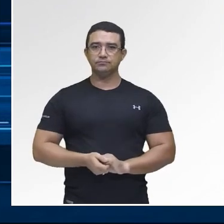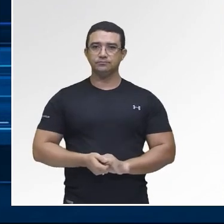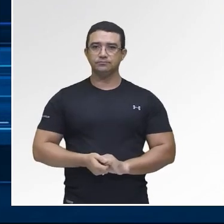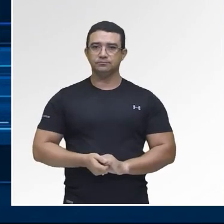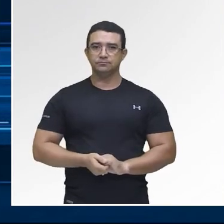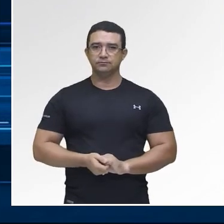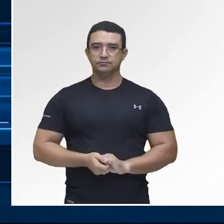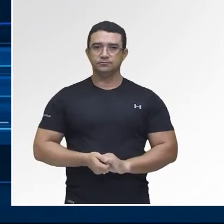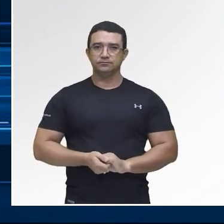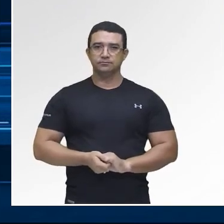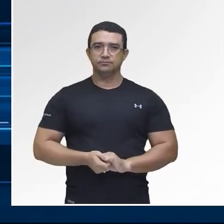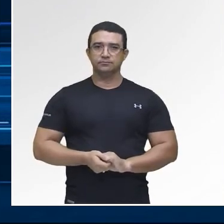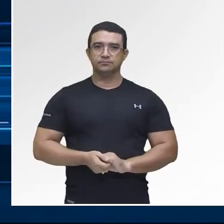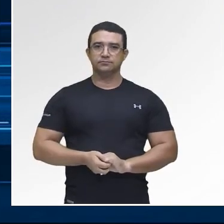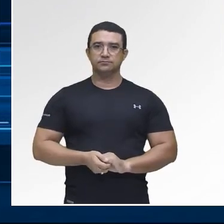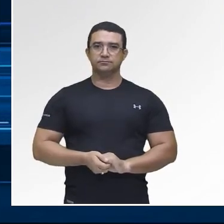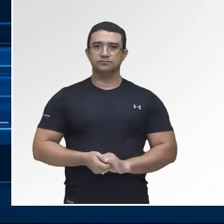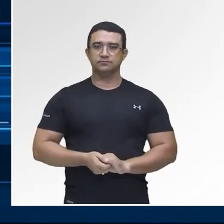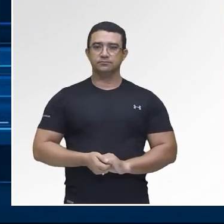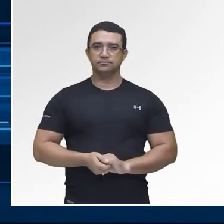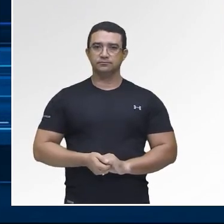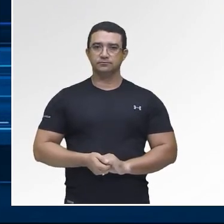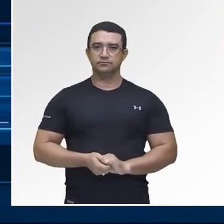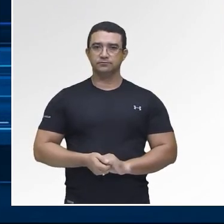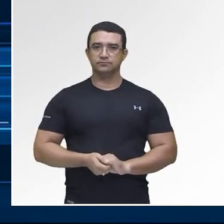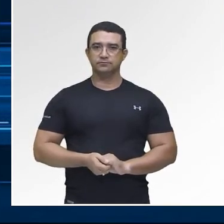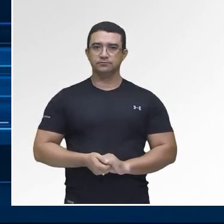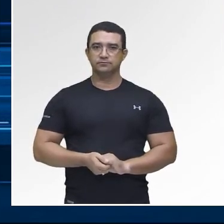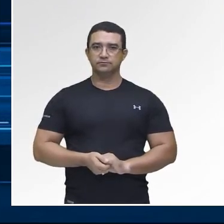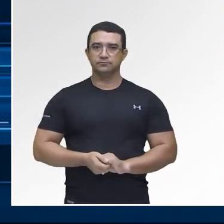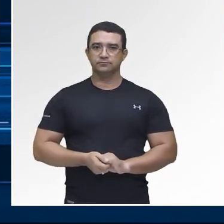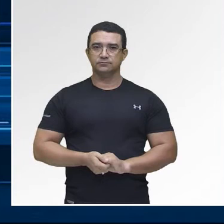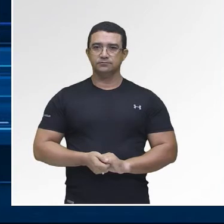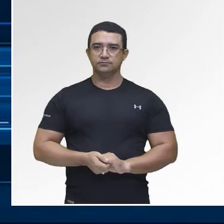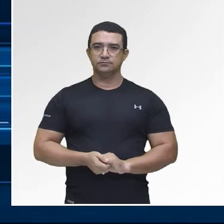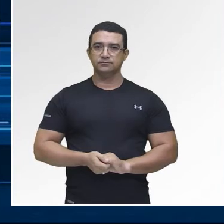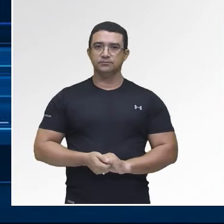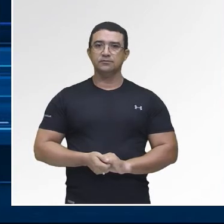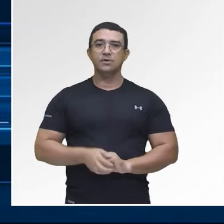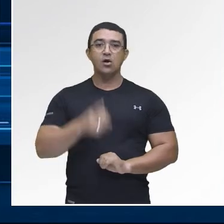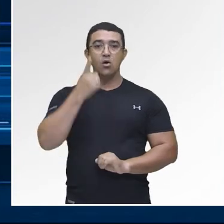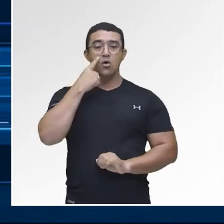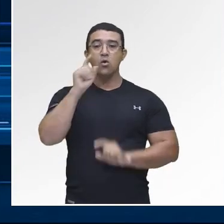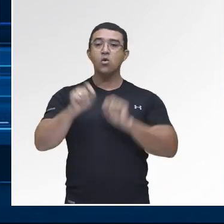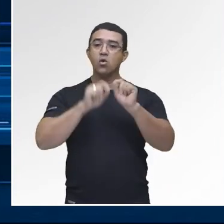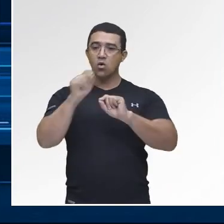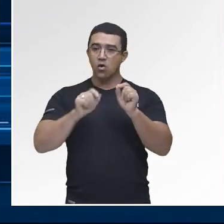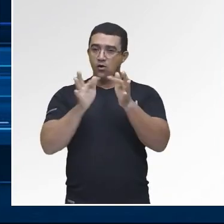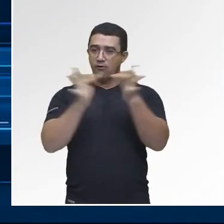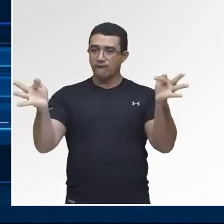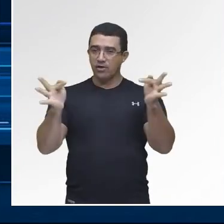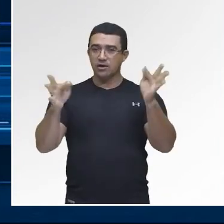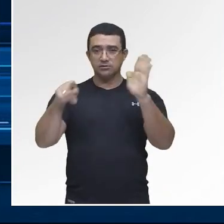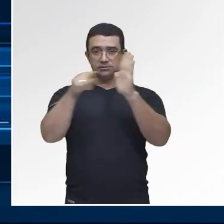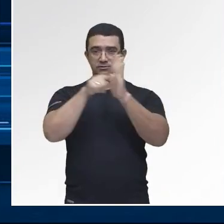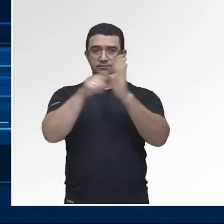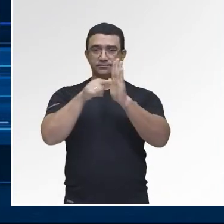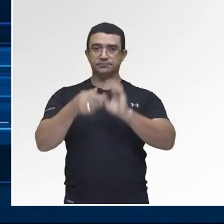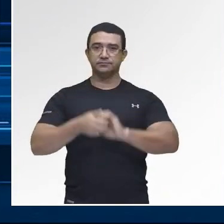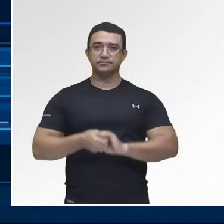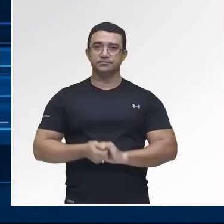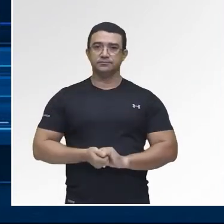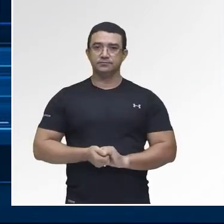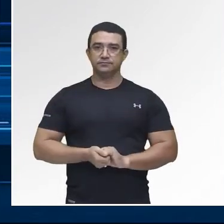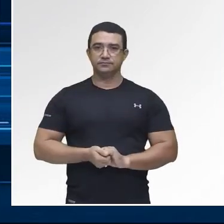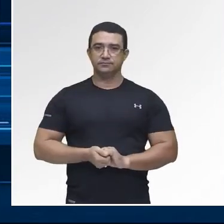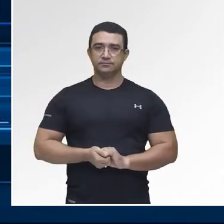More examples relacionado então à forma negativa, né, do present perfect. They haven't painted